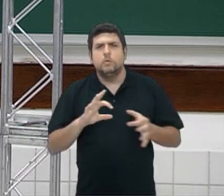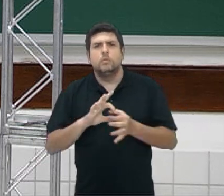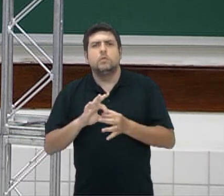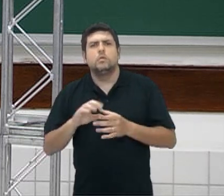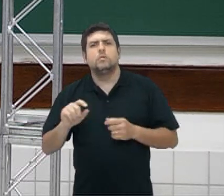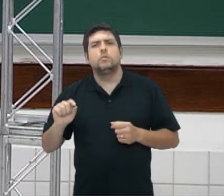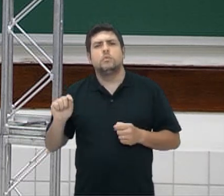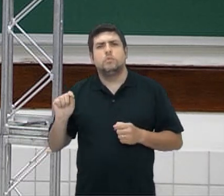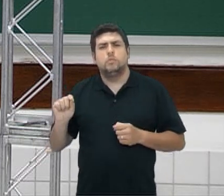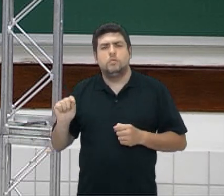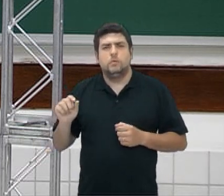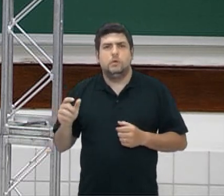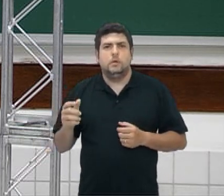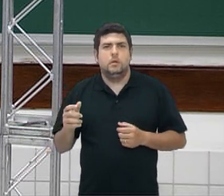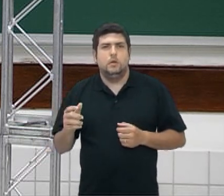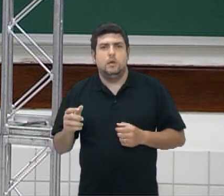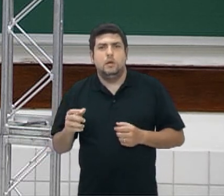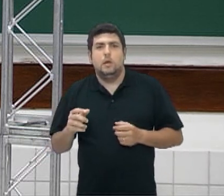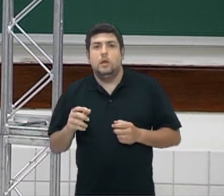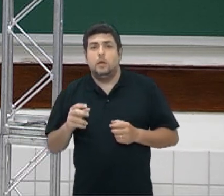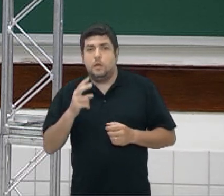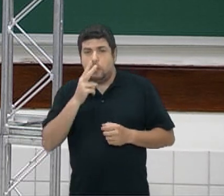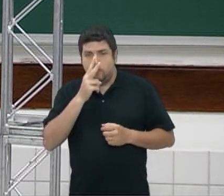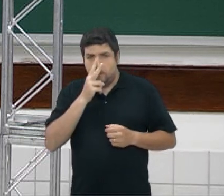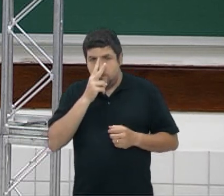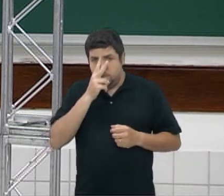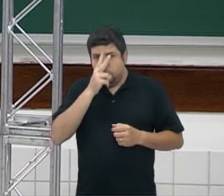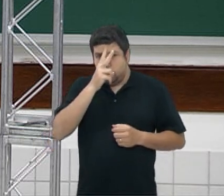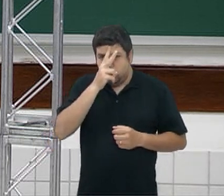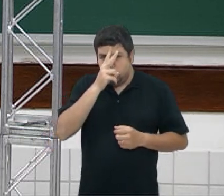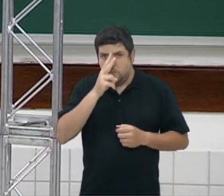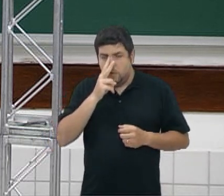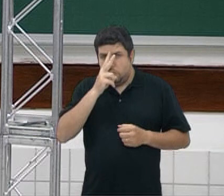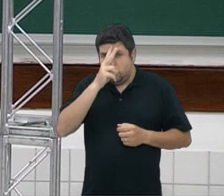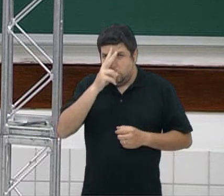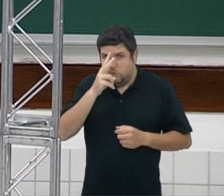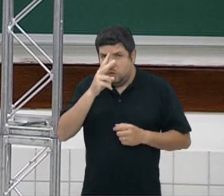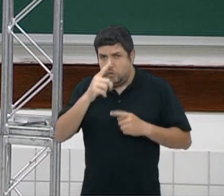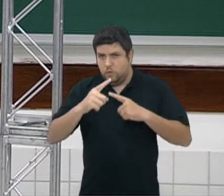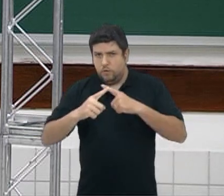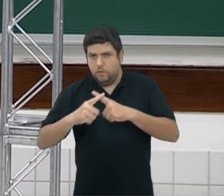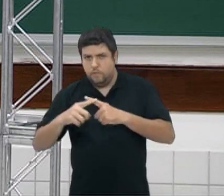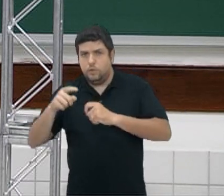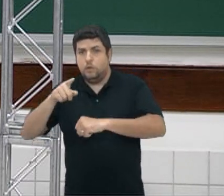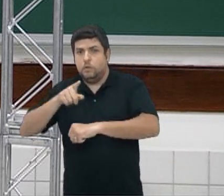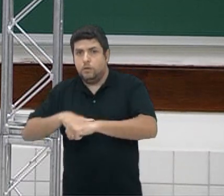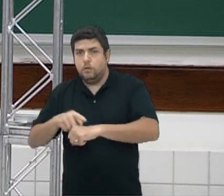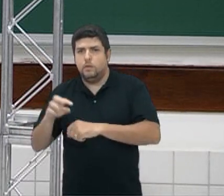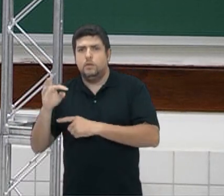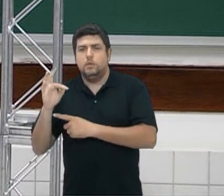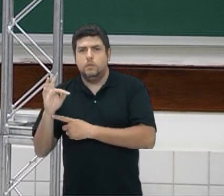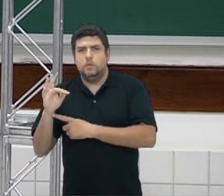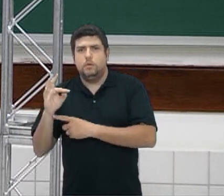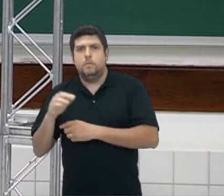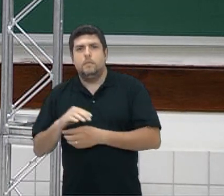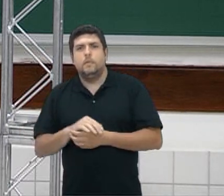definição, melhor dizendo, entre força e o tempo, certo? Mas eu disse também para vocês que o impulso